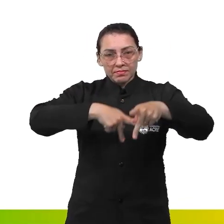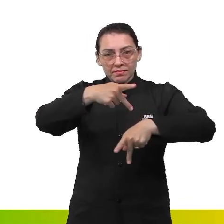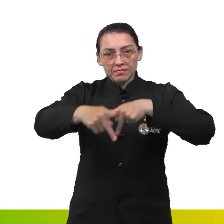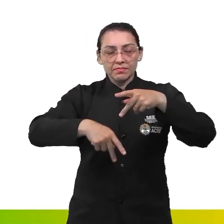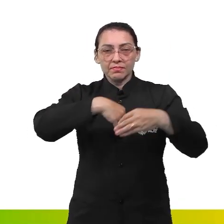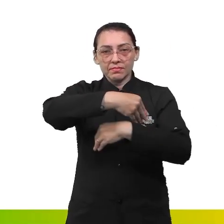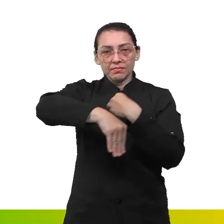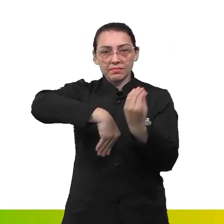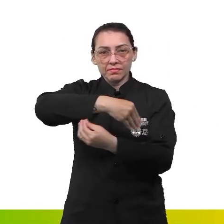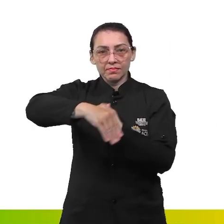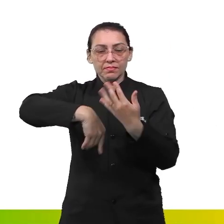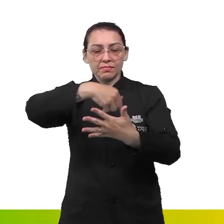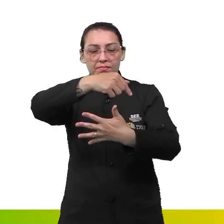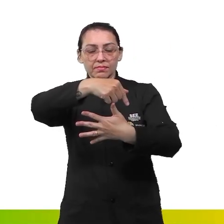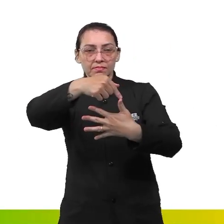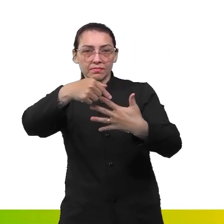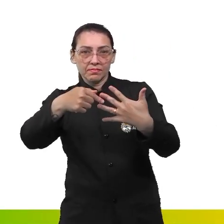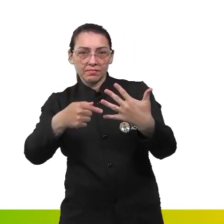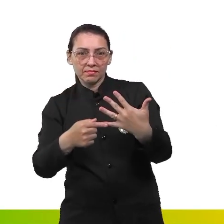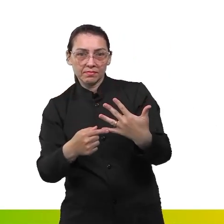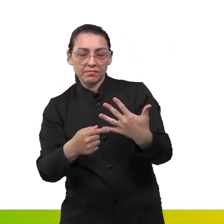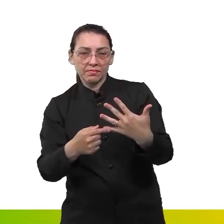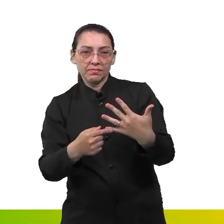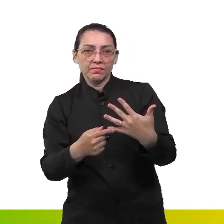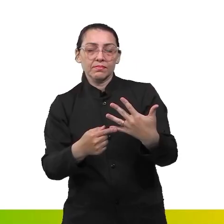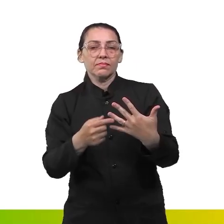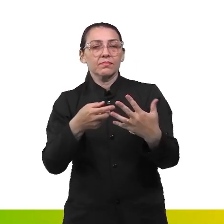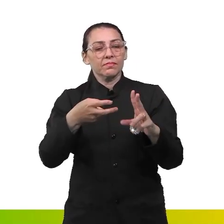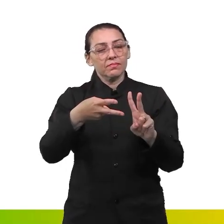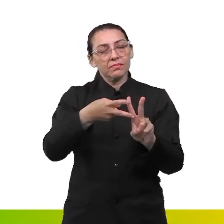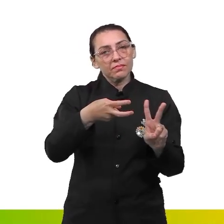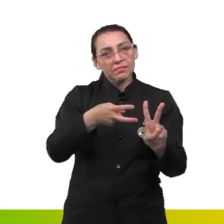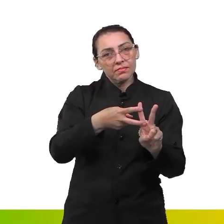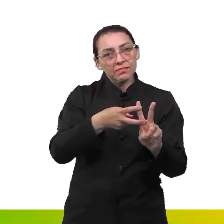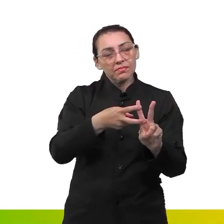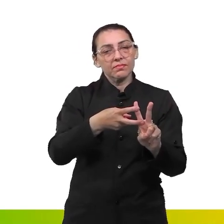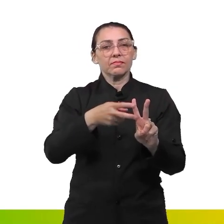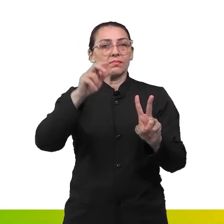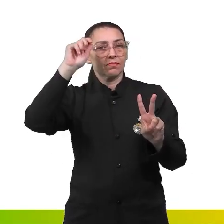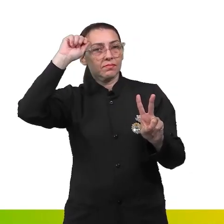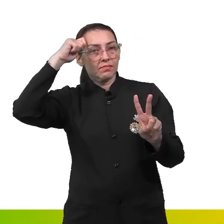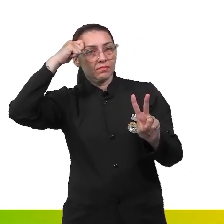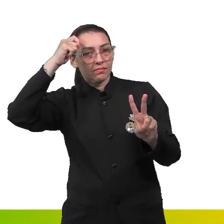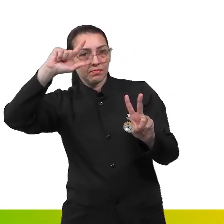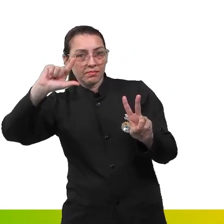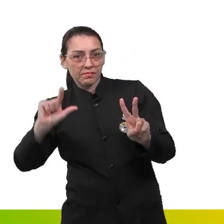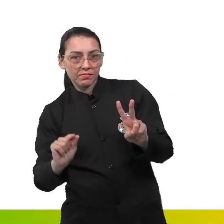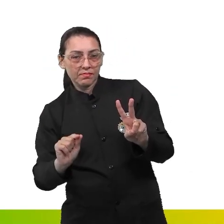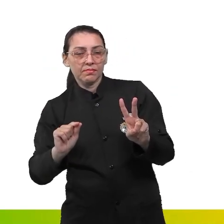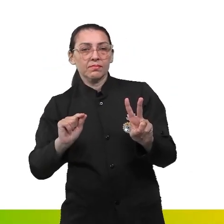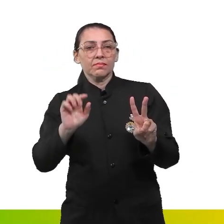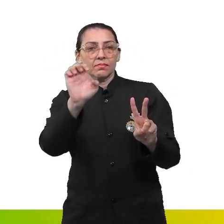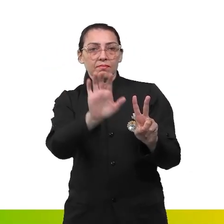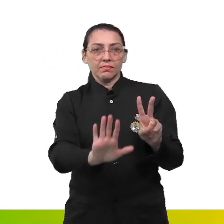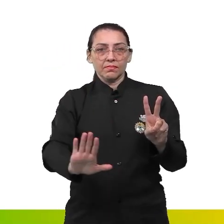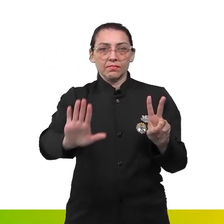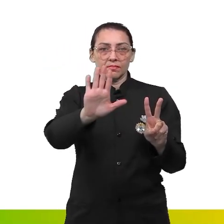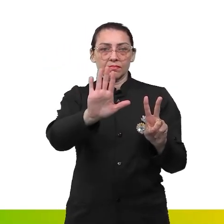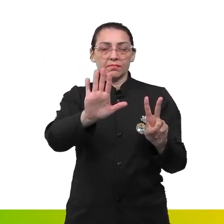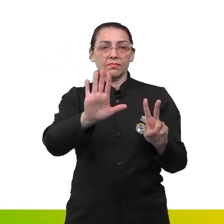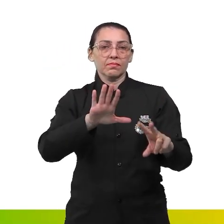é? Que misturam elementos dos indígenas, dos africanos, dos europeus